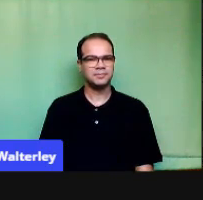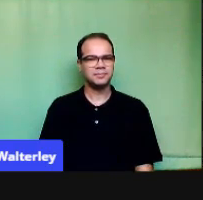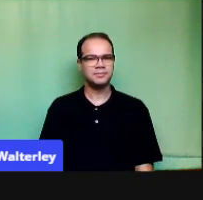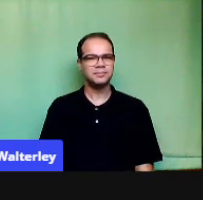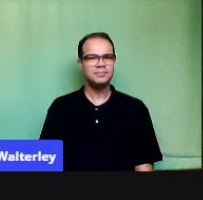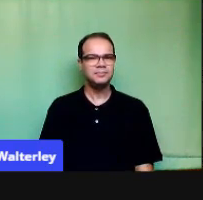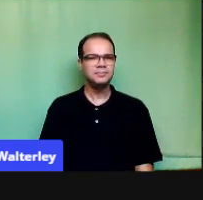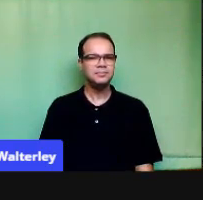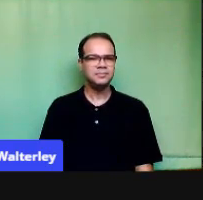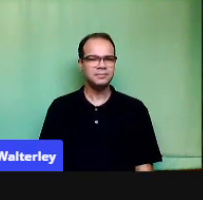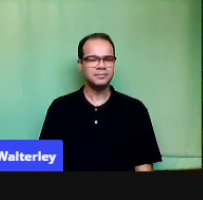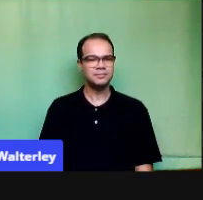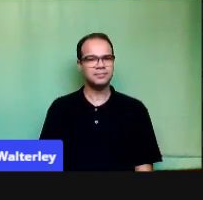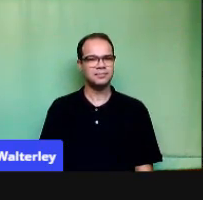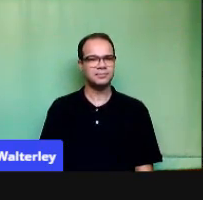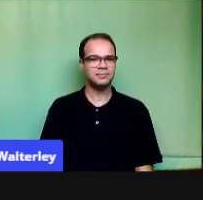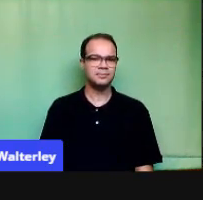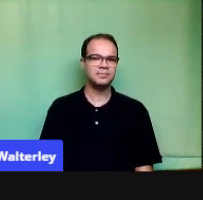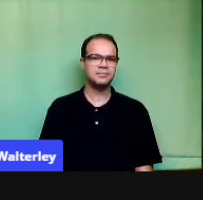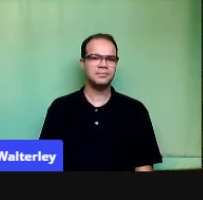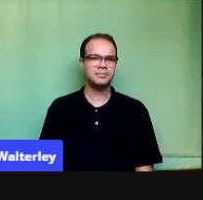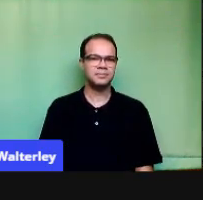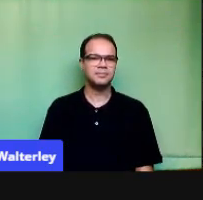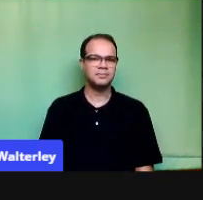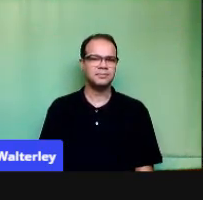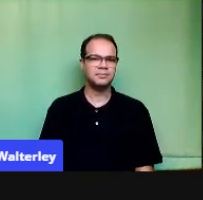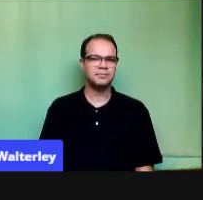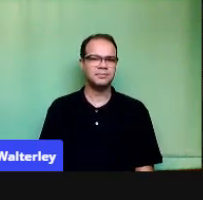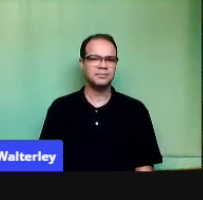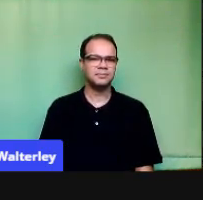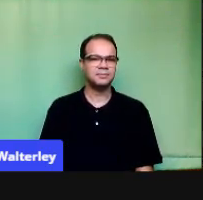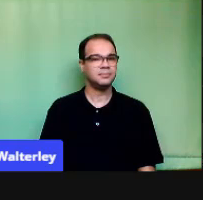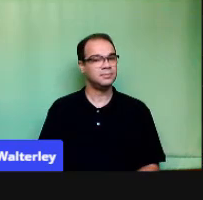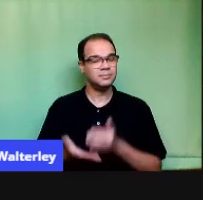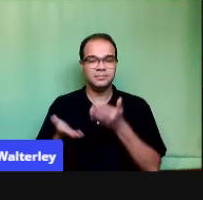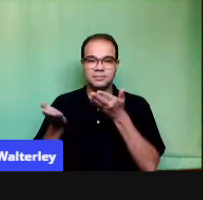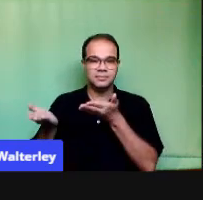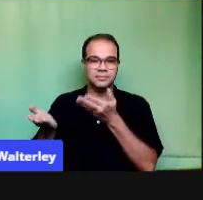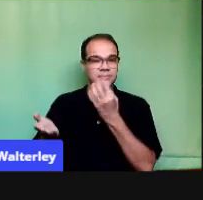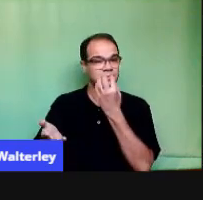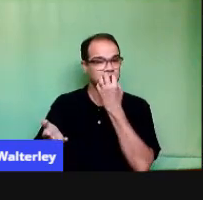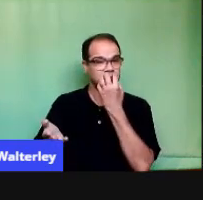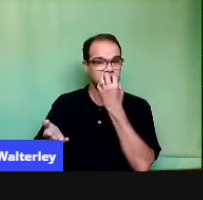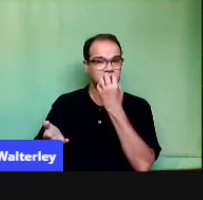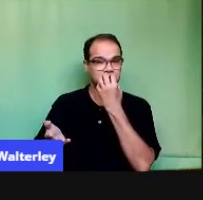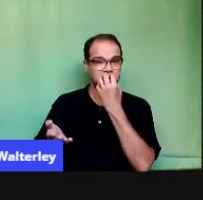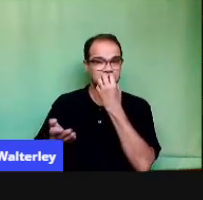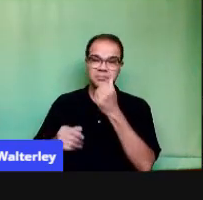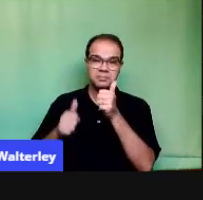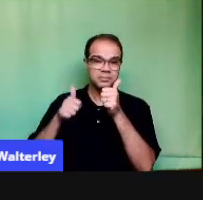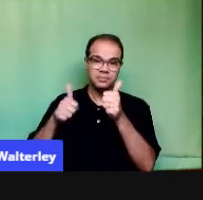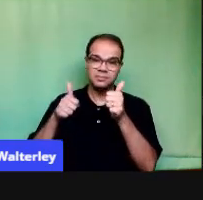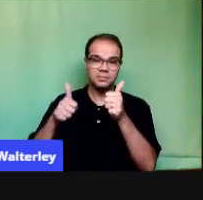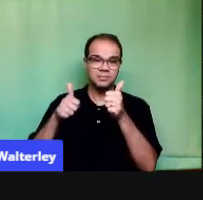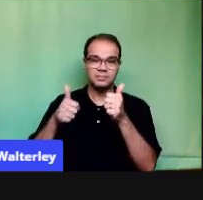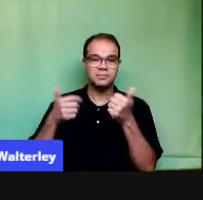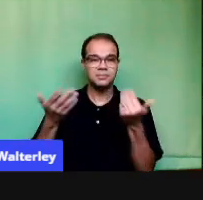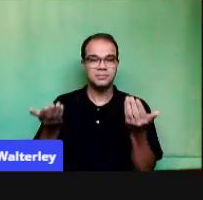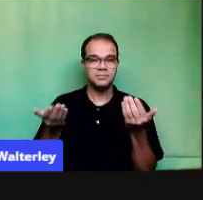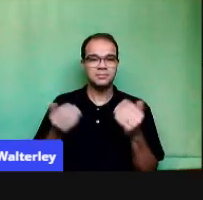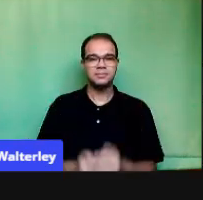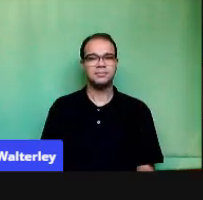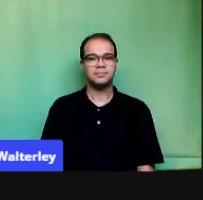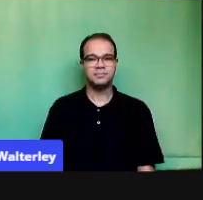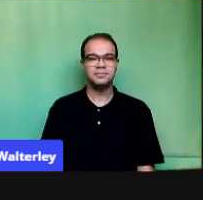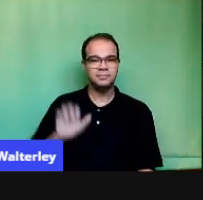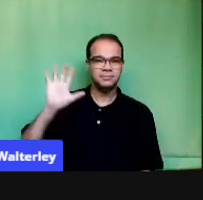nutrientes, né, e recursos alimentares que são importantes. Então, esses animais têm, de forma geral, uma condição comportamental dos